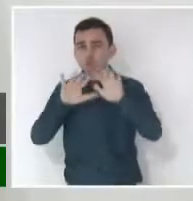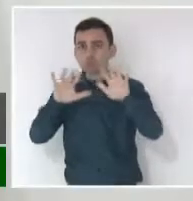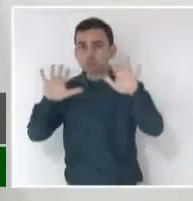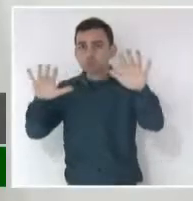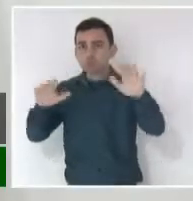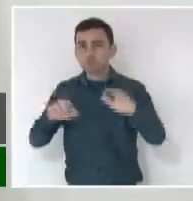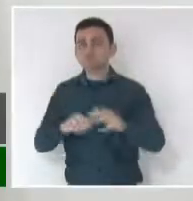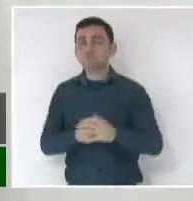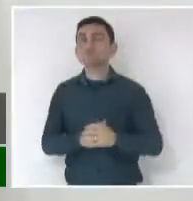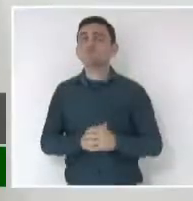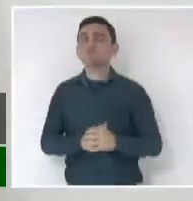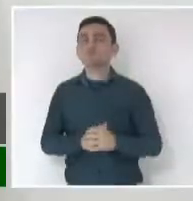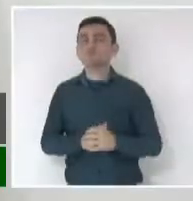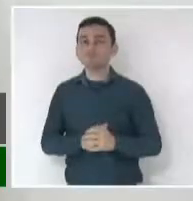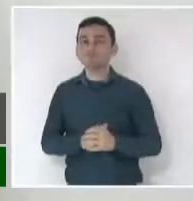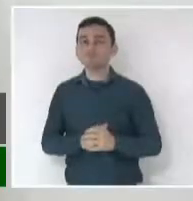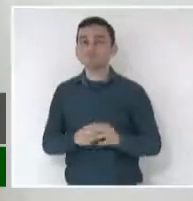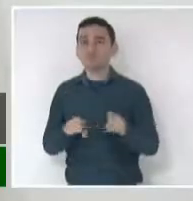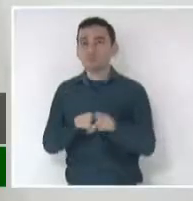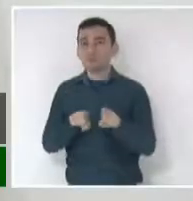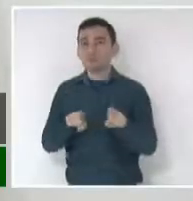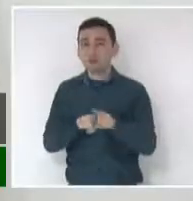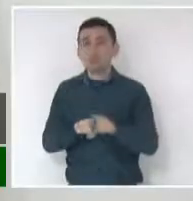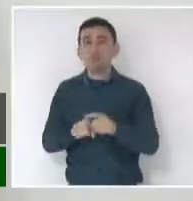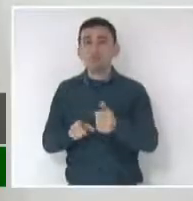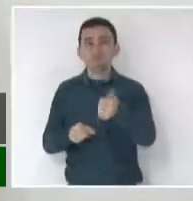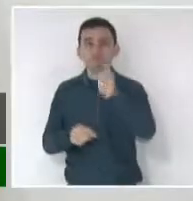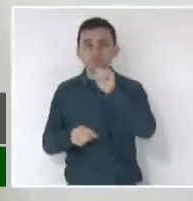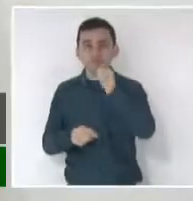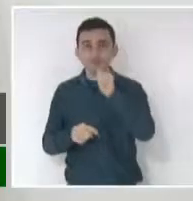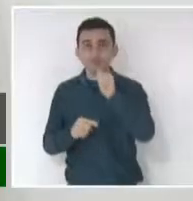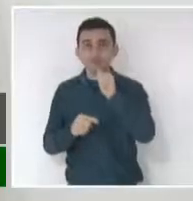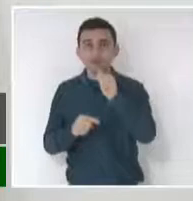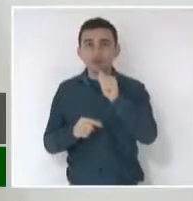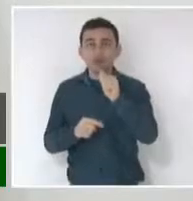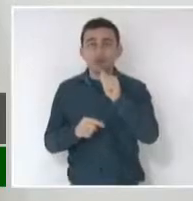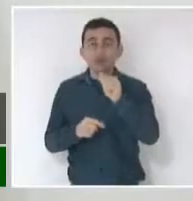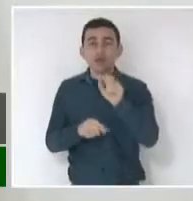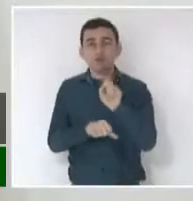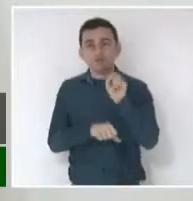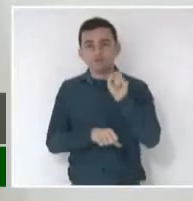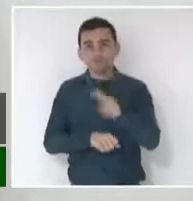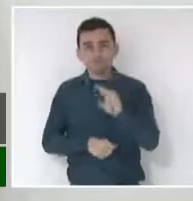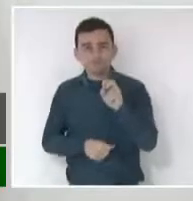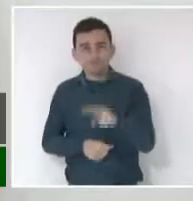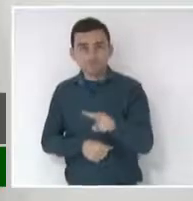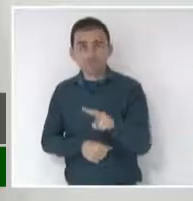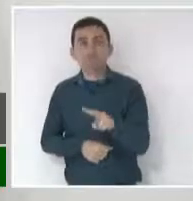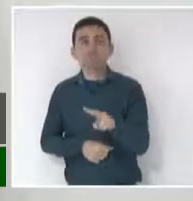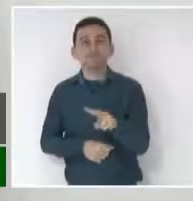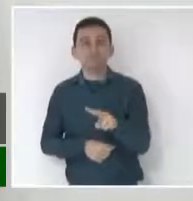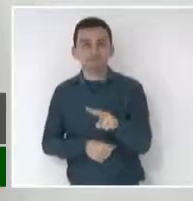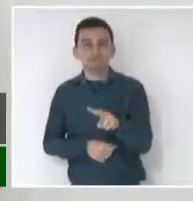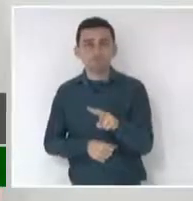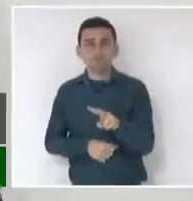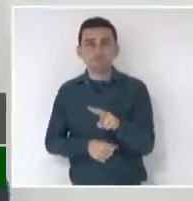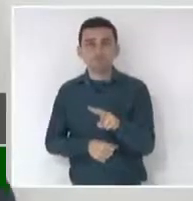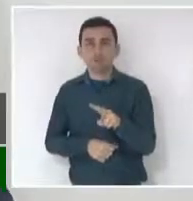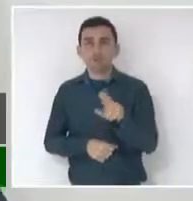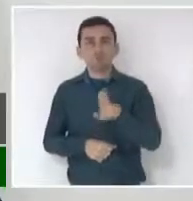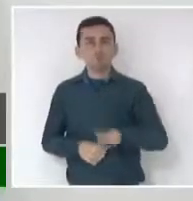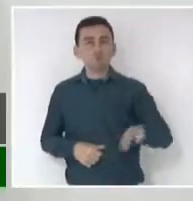tudo, o consumo exagerado do veneno que no dia a dia se